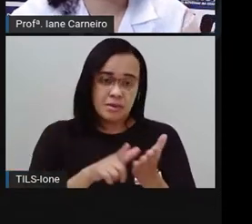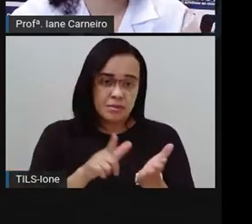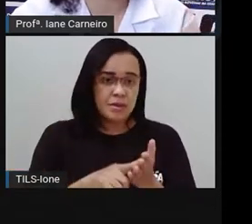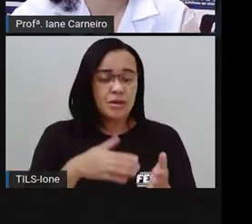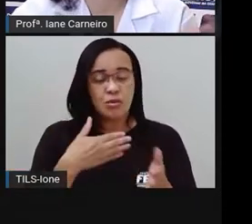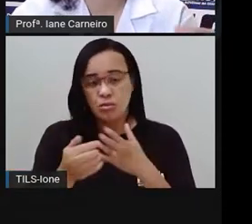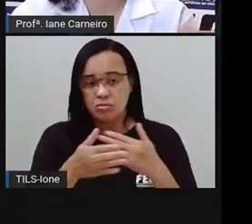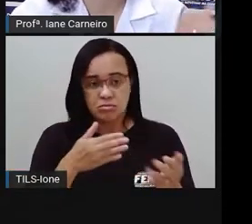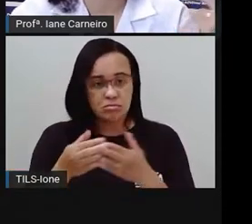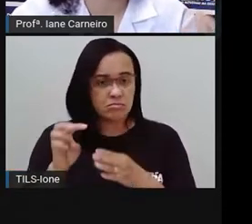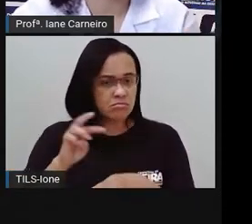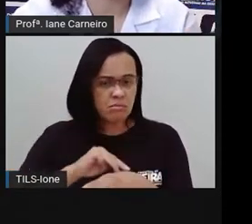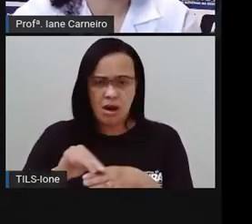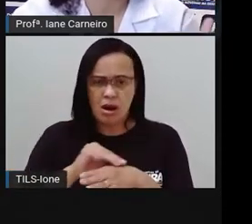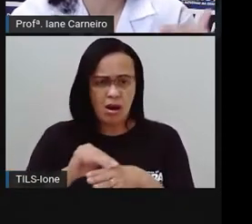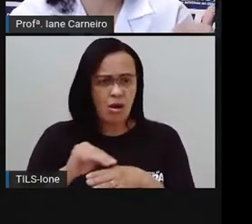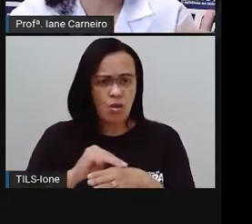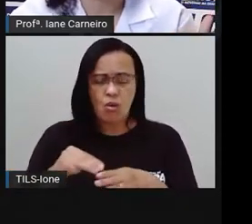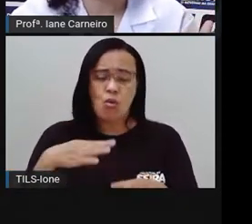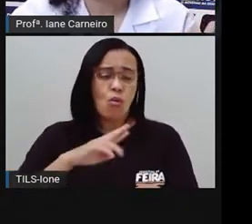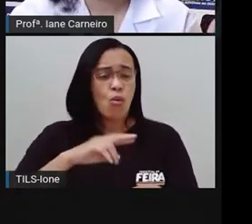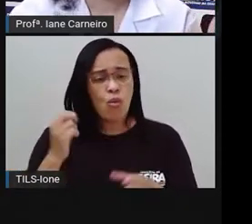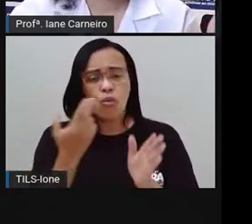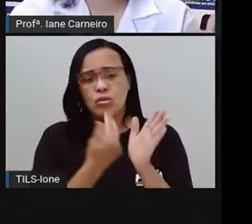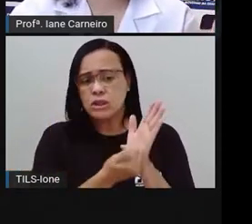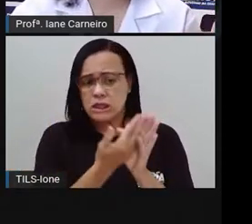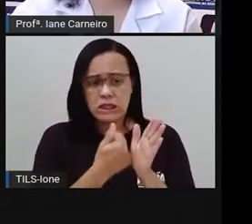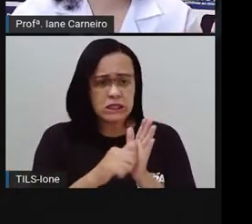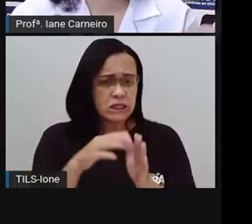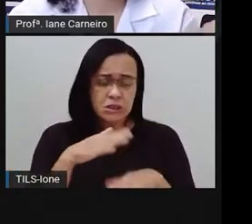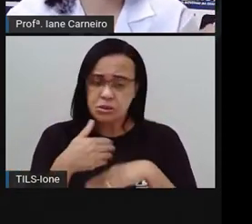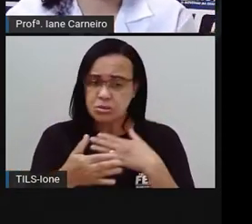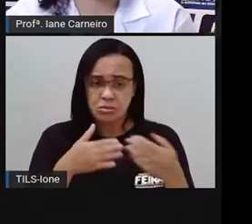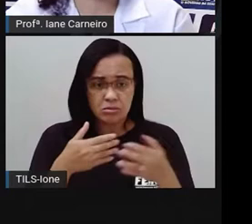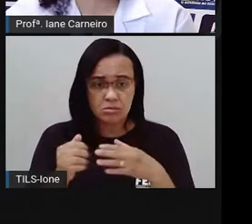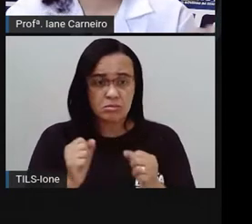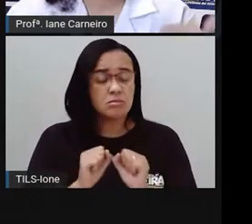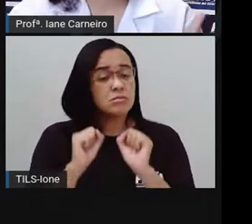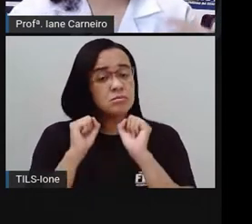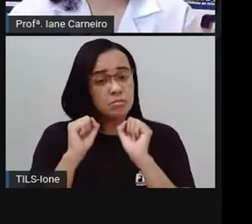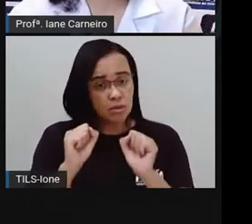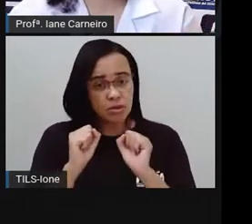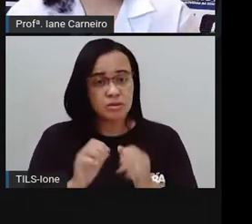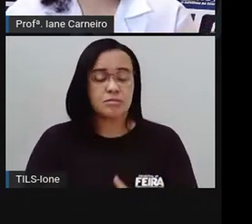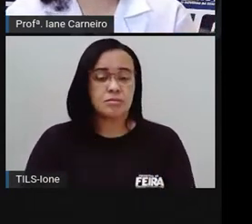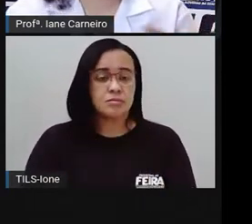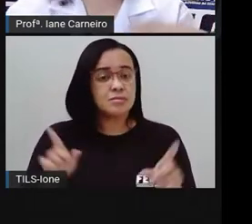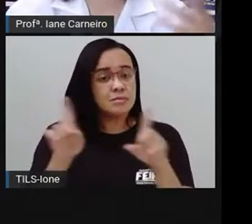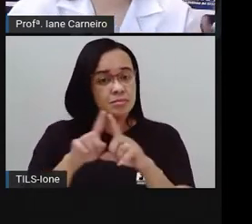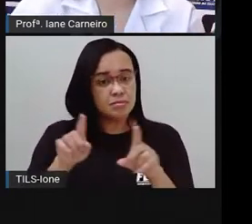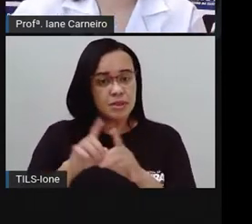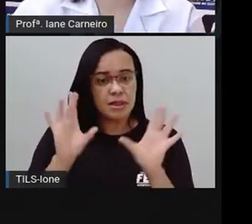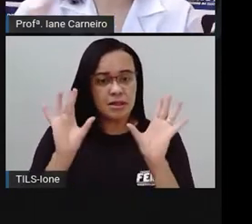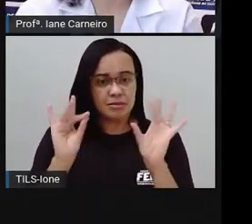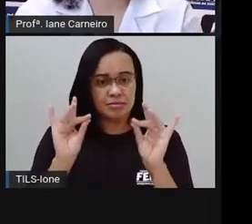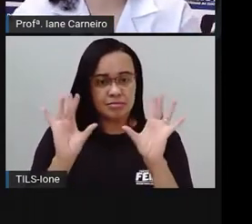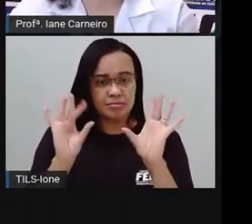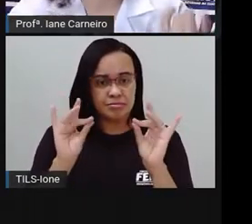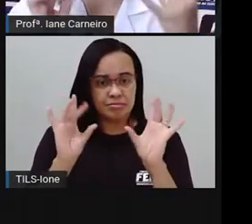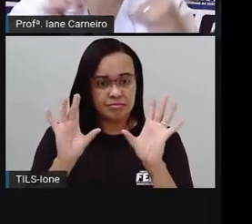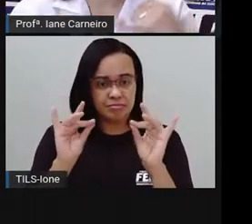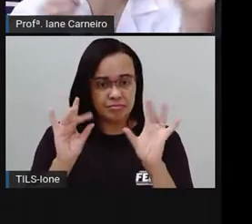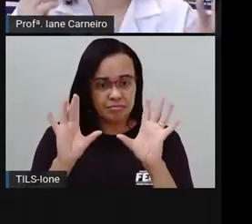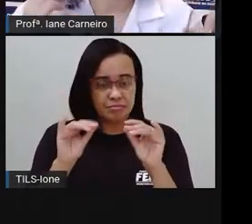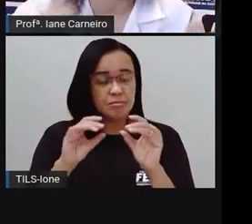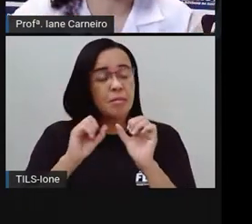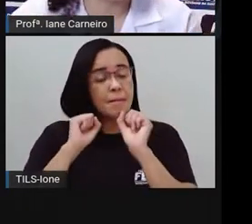papel que você tem em casa, cartolina, tá certo? Você vai precisar também de cola. E aí, essa cola, você pode usar cola quente com